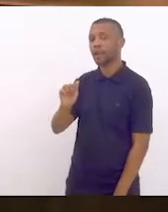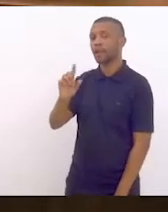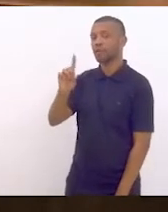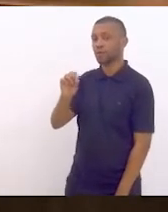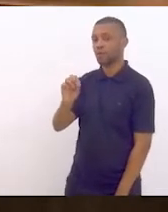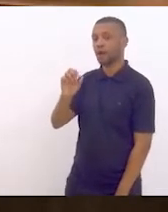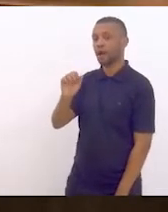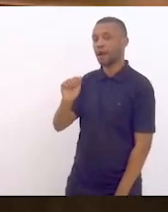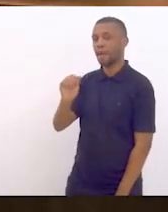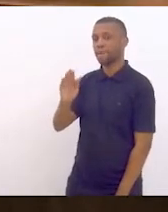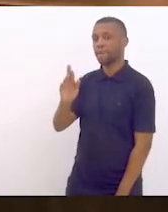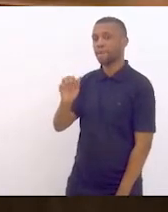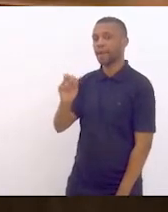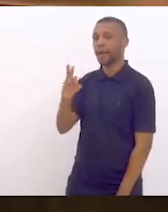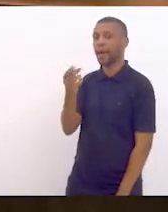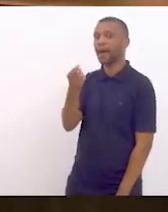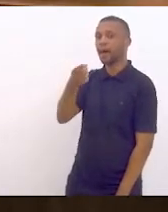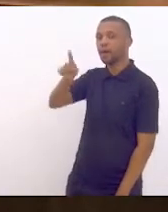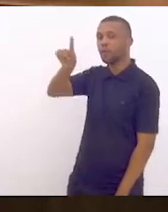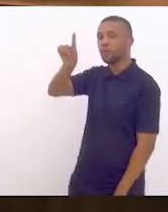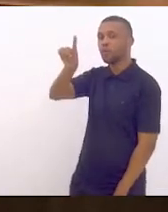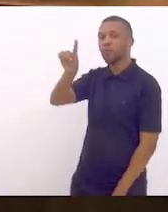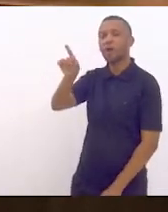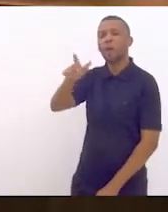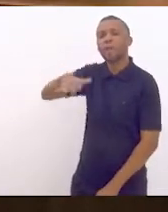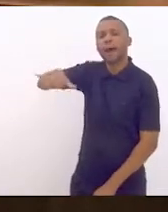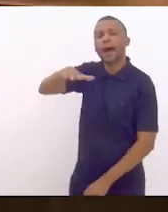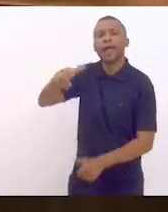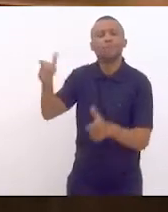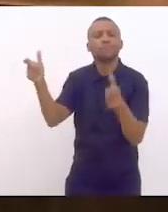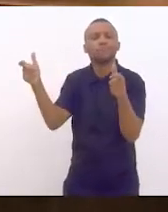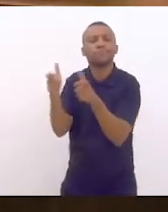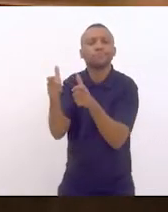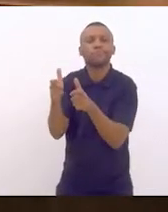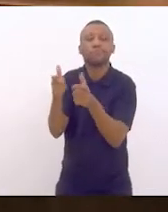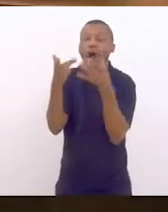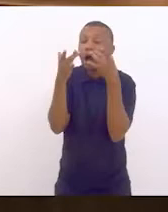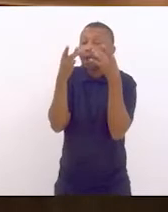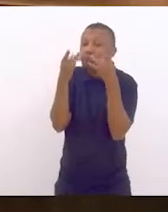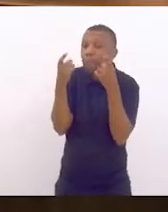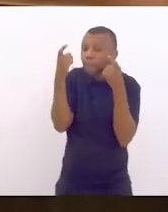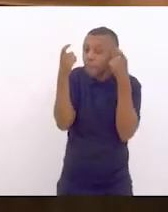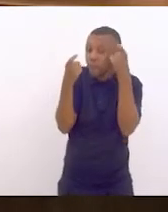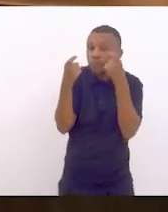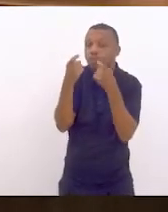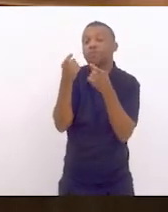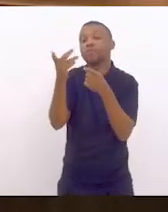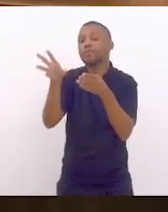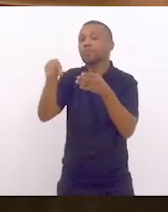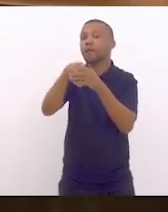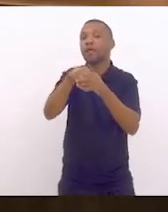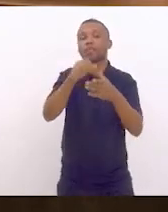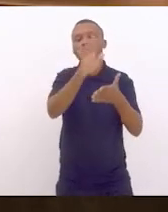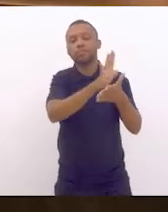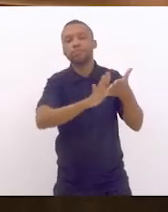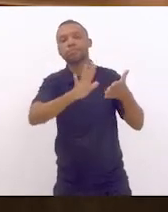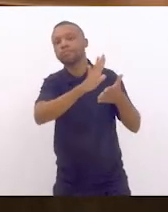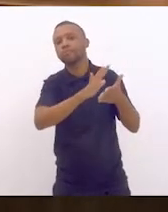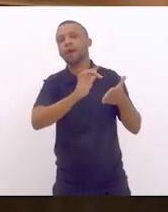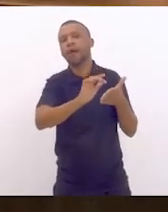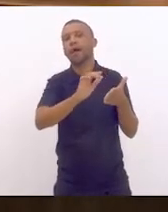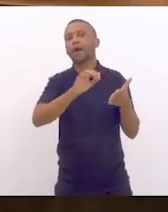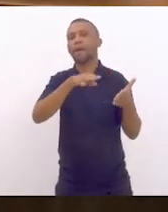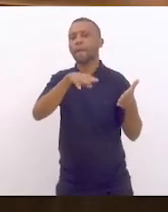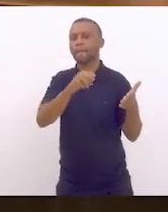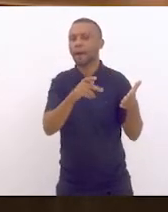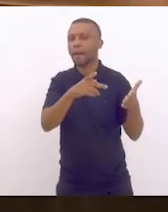pequena. A nossa preocupação era que isso continuasse na APA, e foi incorporada uma emenda que